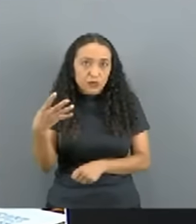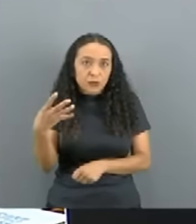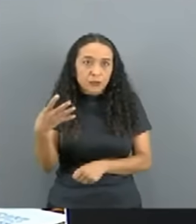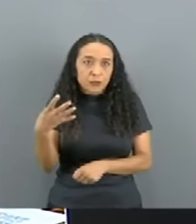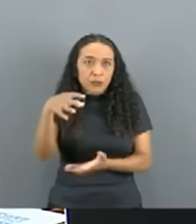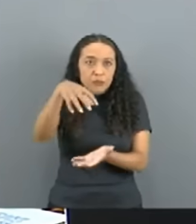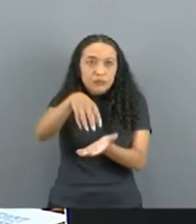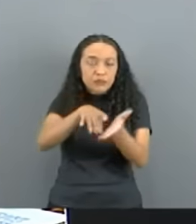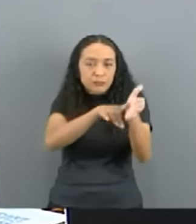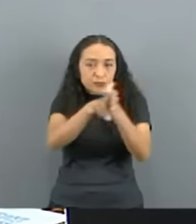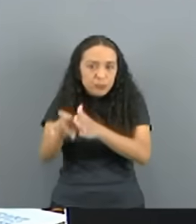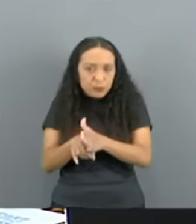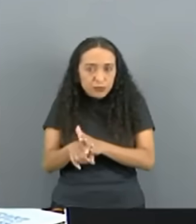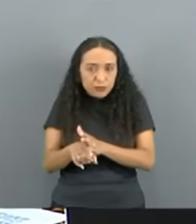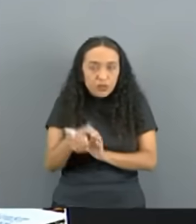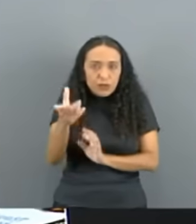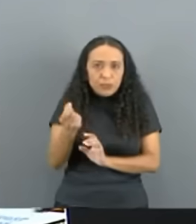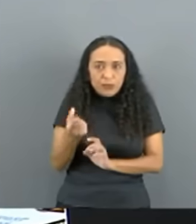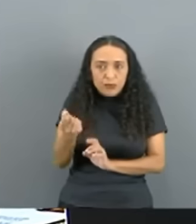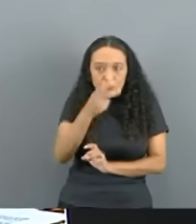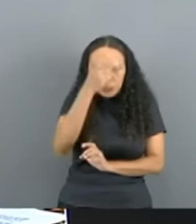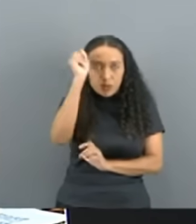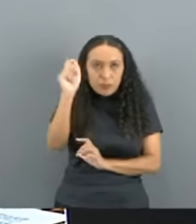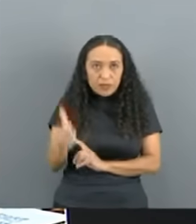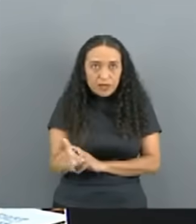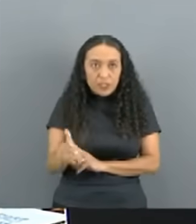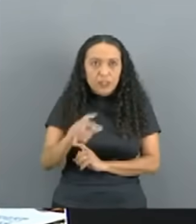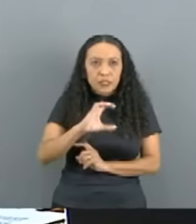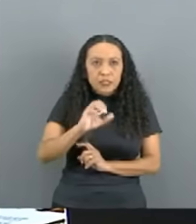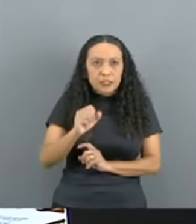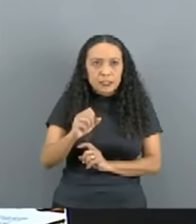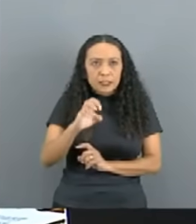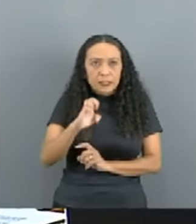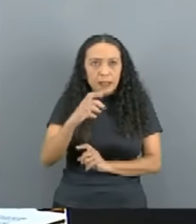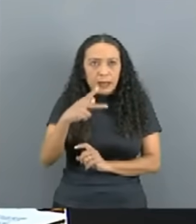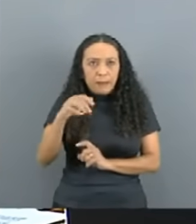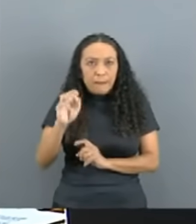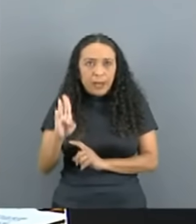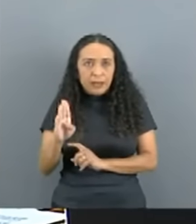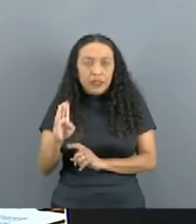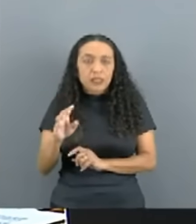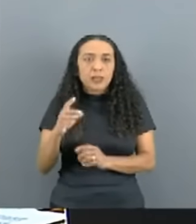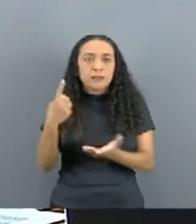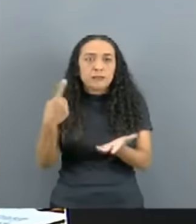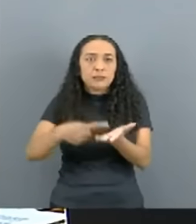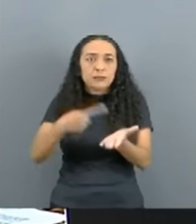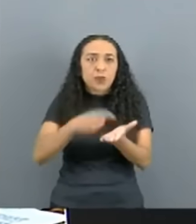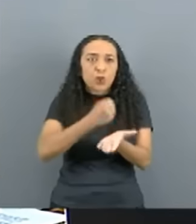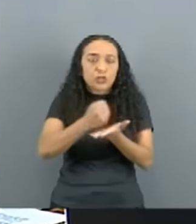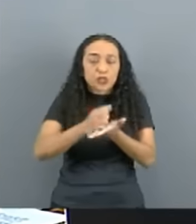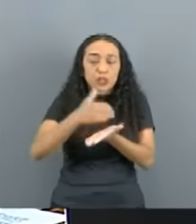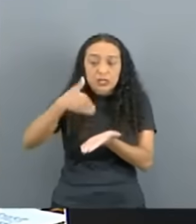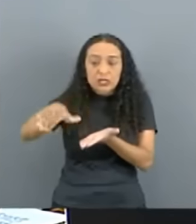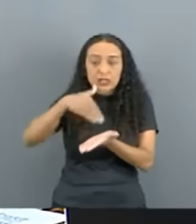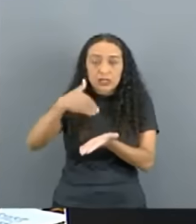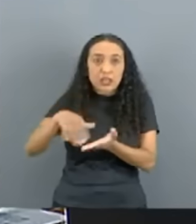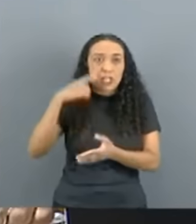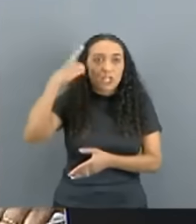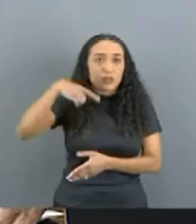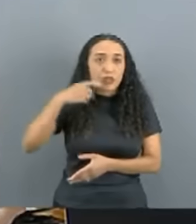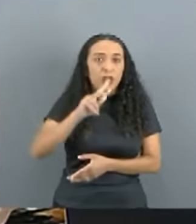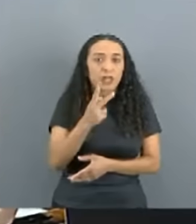Estudo dos Benefícios dos Aposentados e Pensionistas, CEPAB, acertou a contratação do escritório do advogado